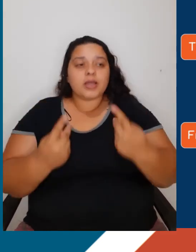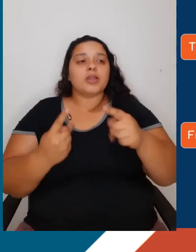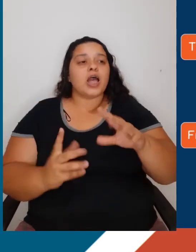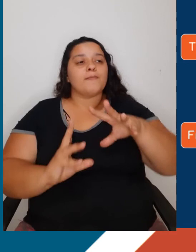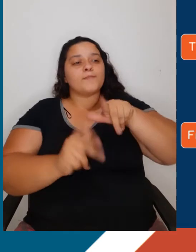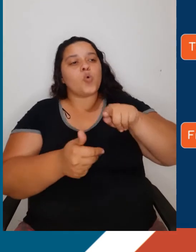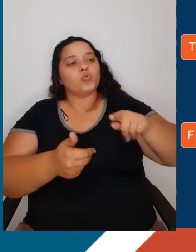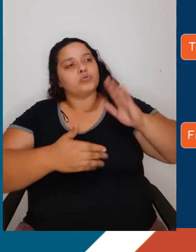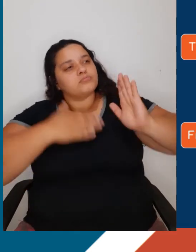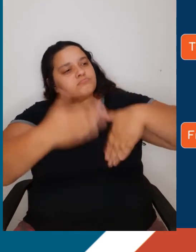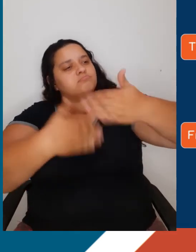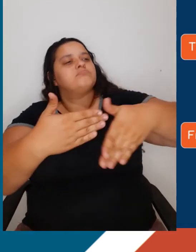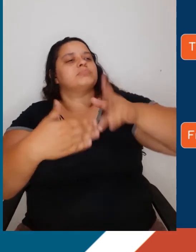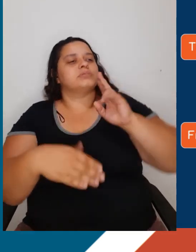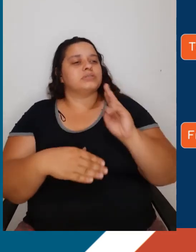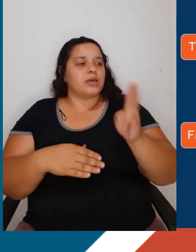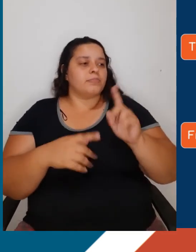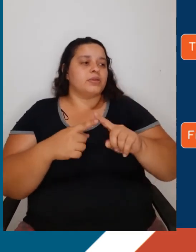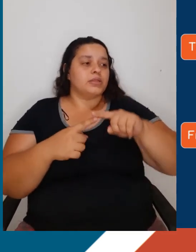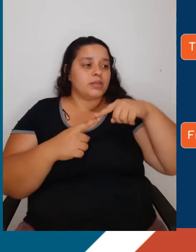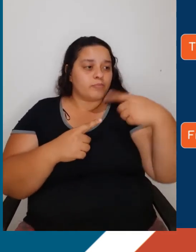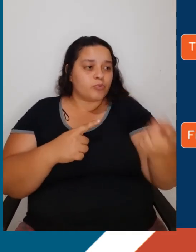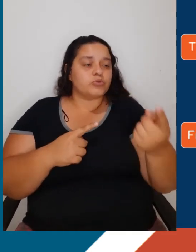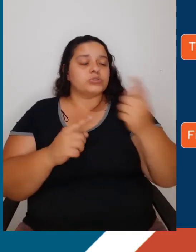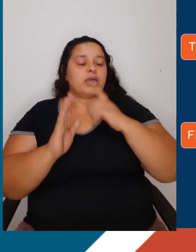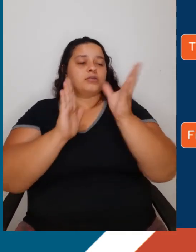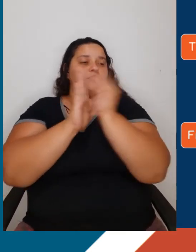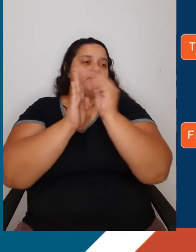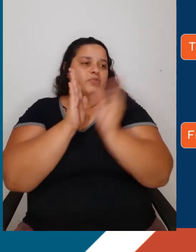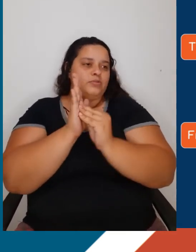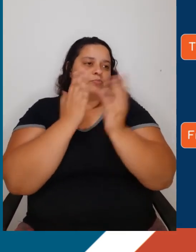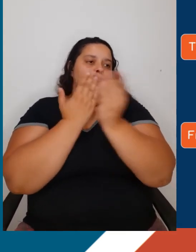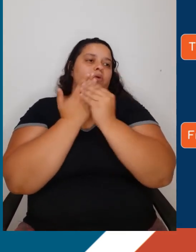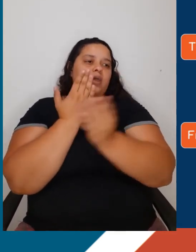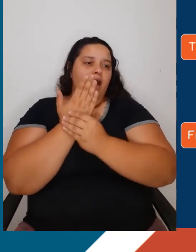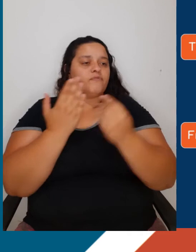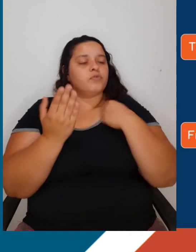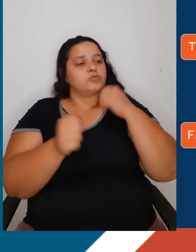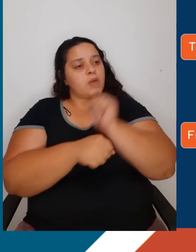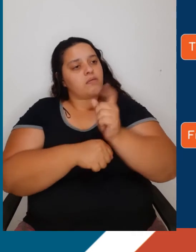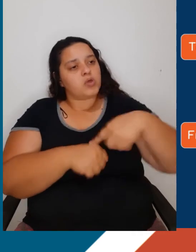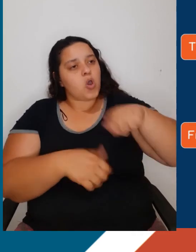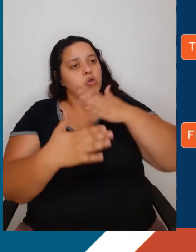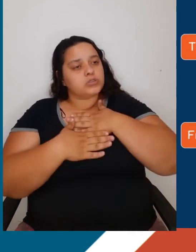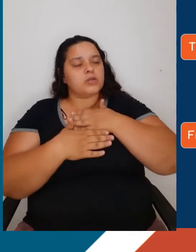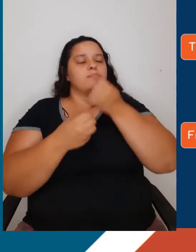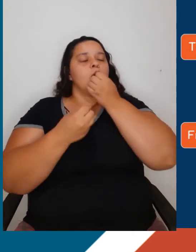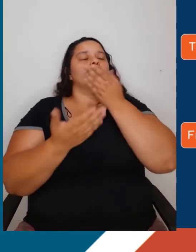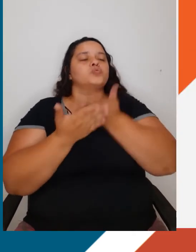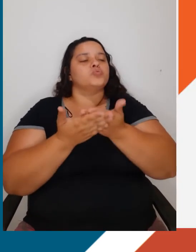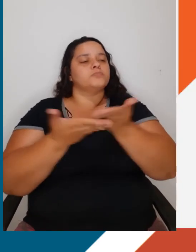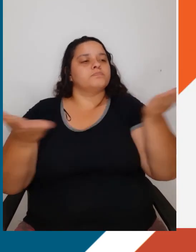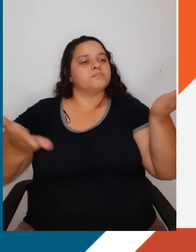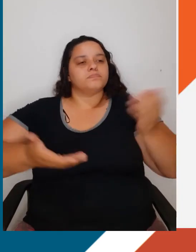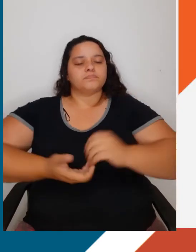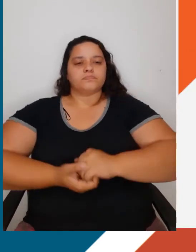em um mundo de avanços contínuos. A seguir estão as referências bibliográficas. Espero que tenham gostado da aula de hoje e bons estudos!